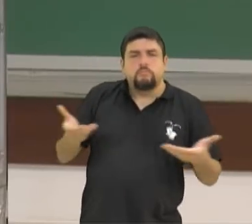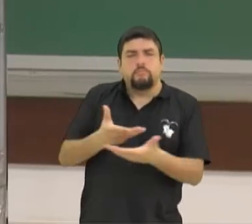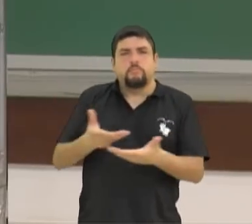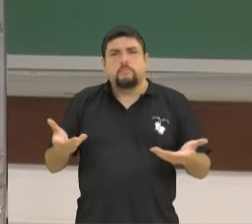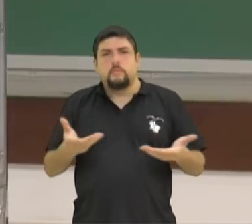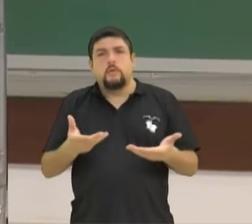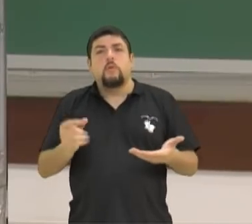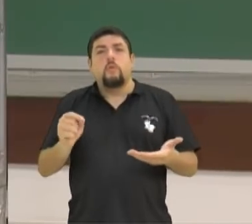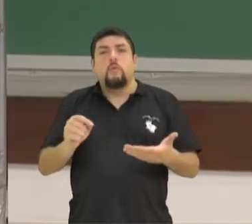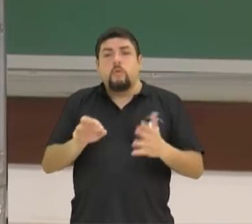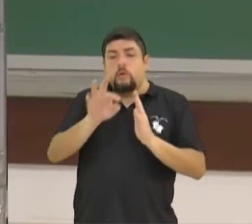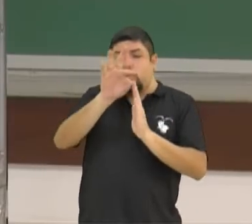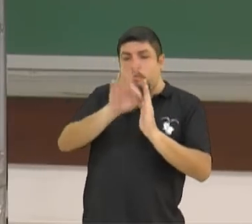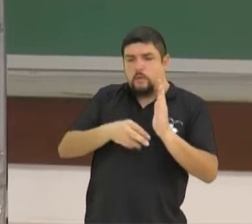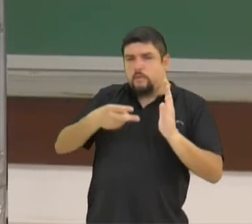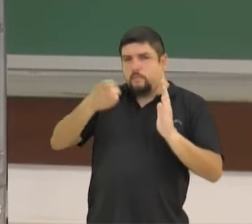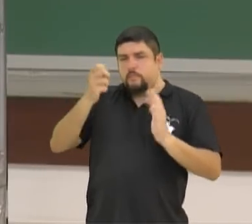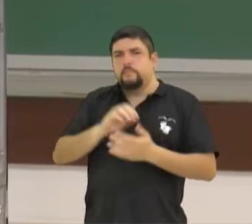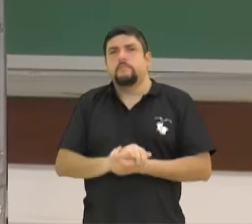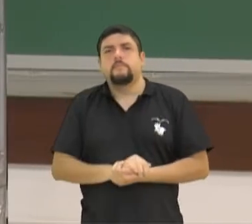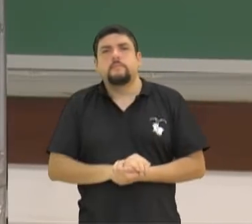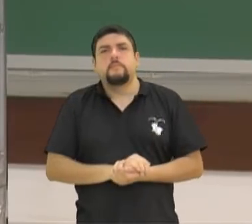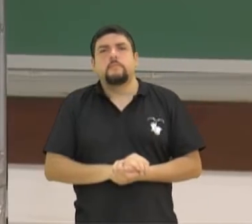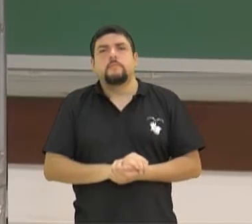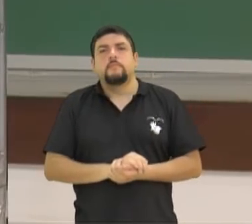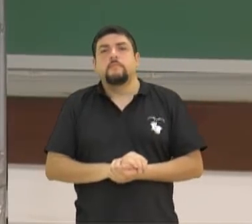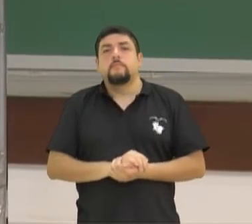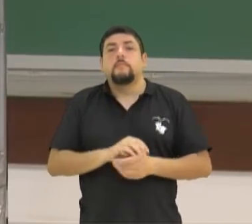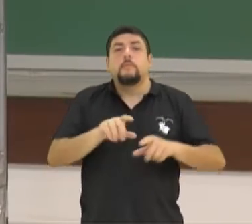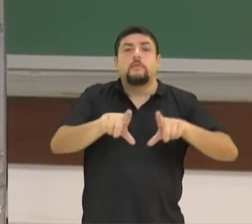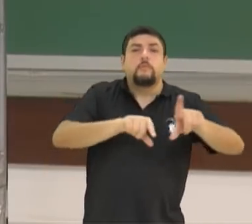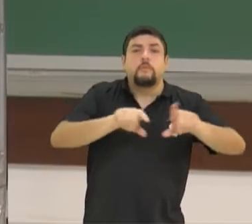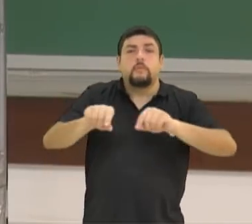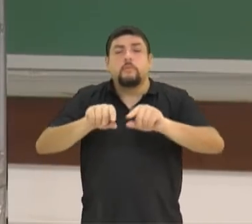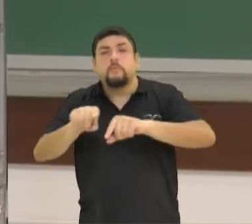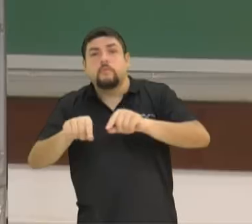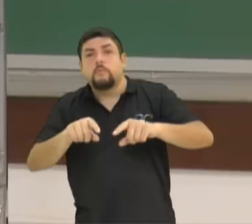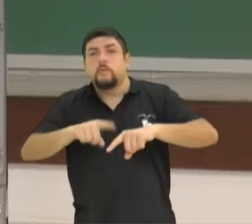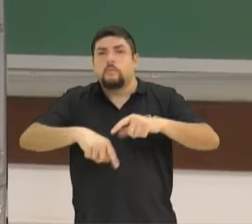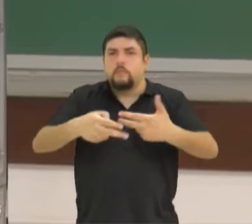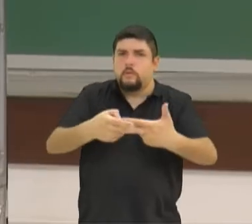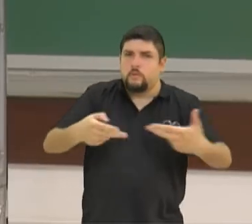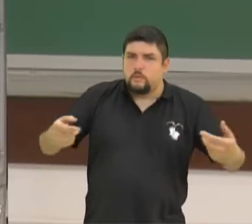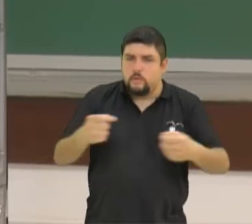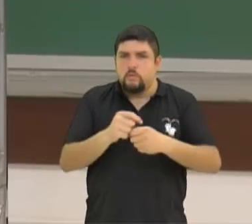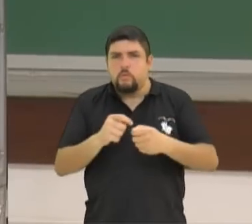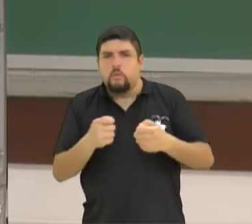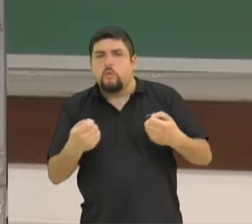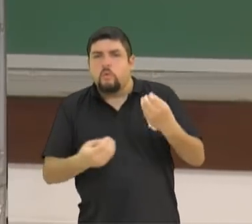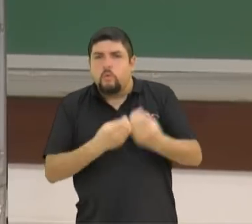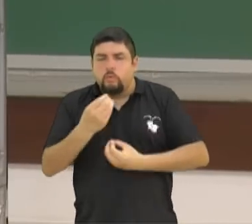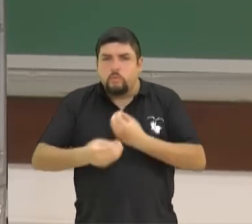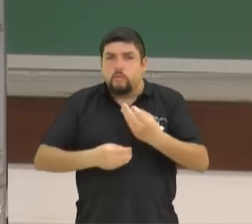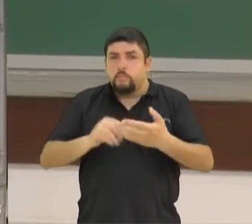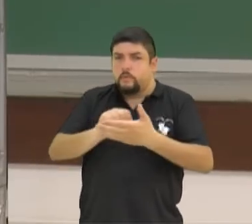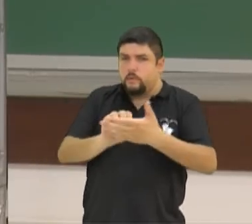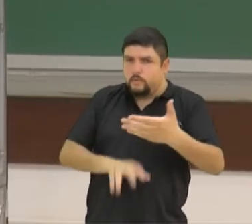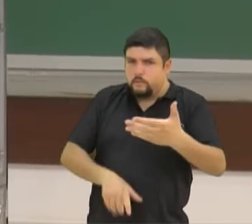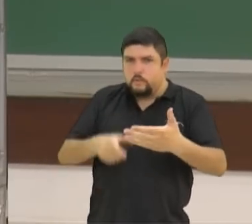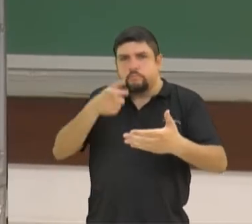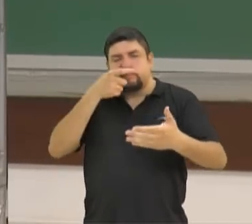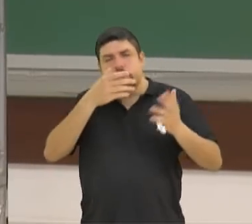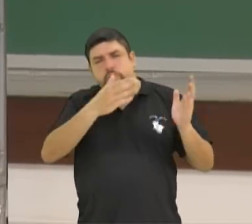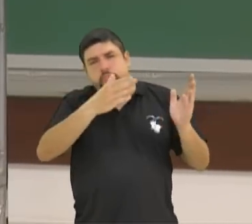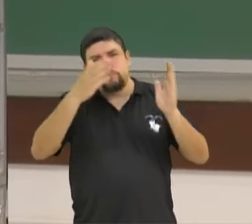isso, então. Peguem aí os materiais de vocês, se organizem para a gente poder fazer as atividades propostas, prestar atenção